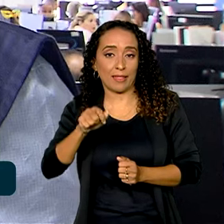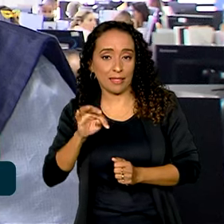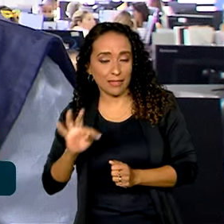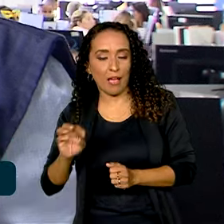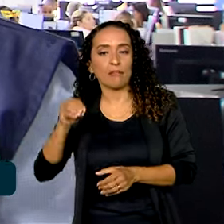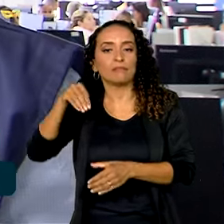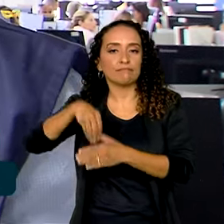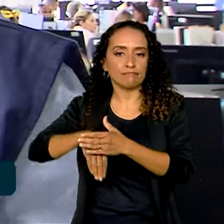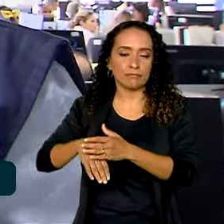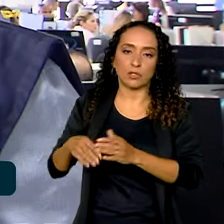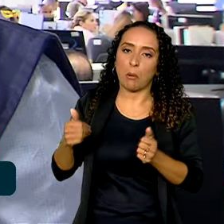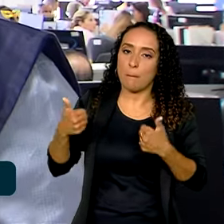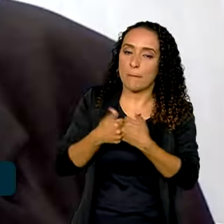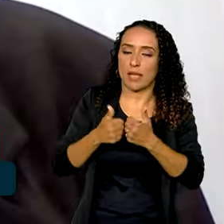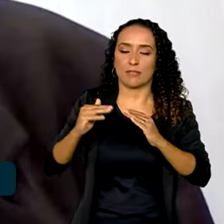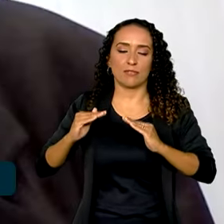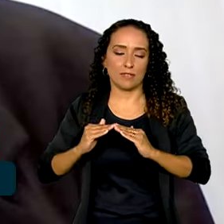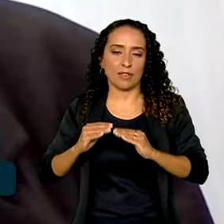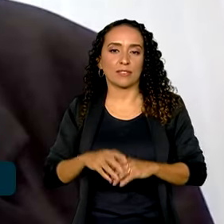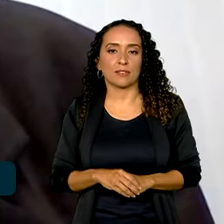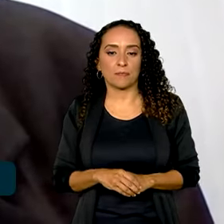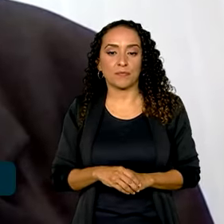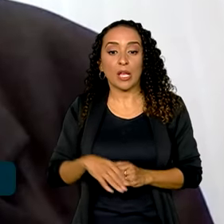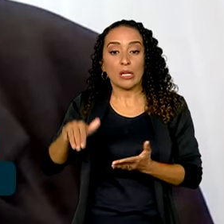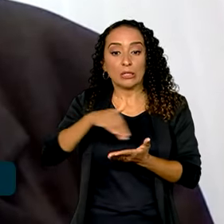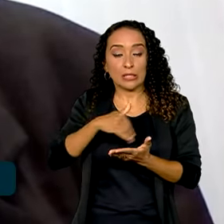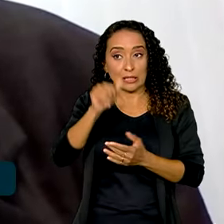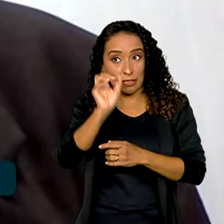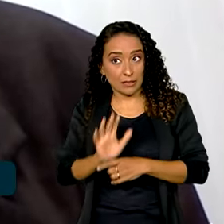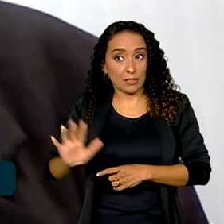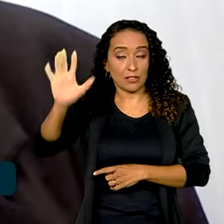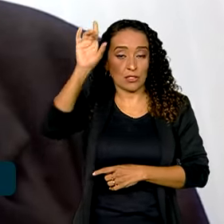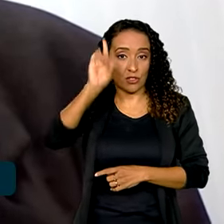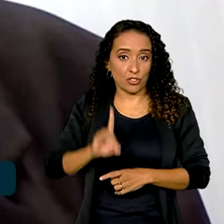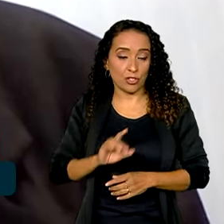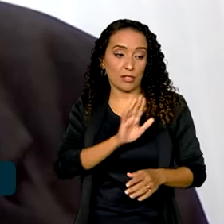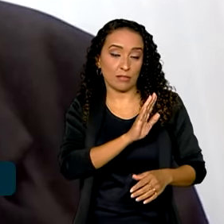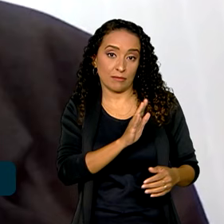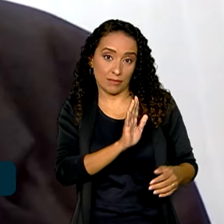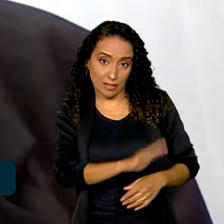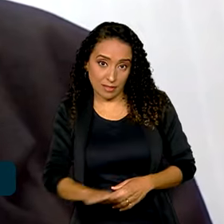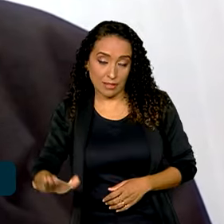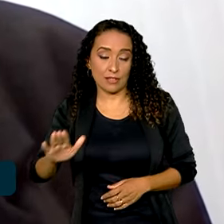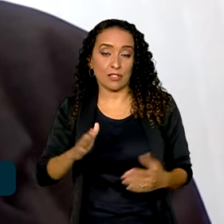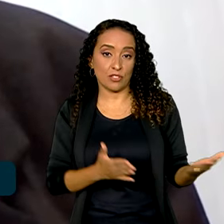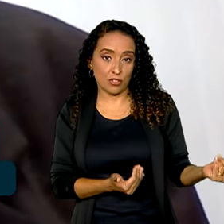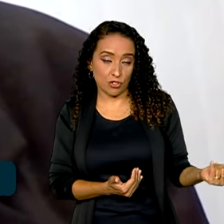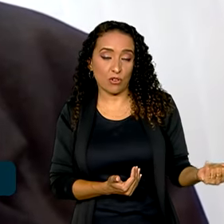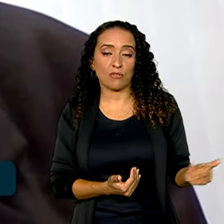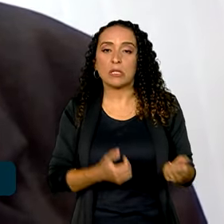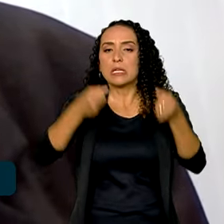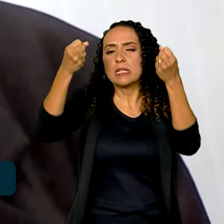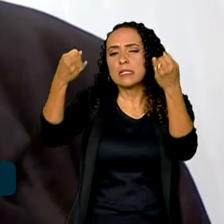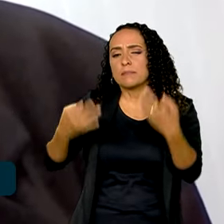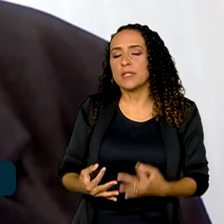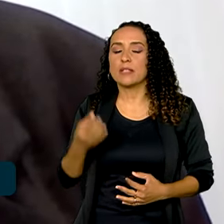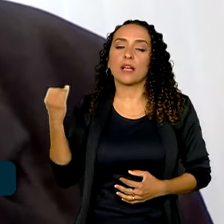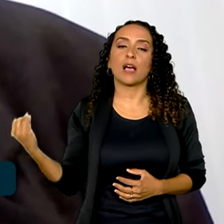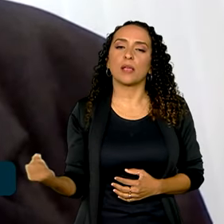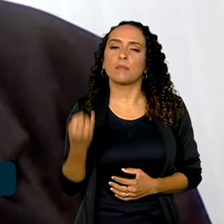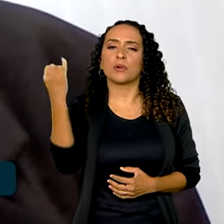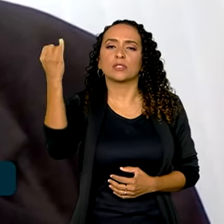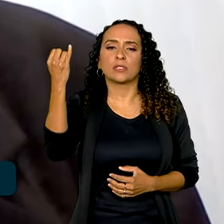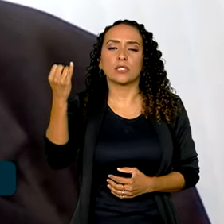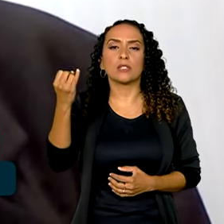básica de saúde próximo da residência dela o secretário nacional dos Direitos da Criança do Adolescente fala sobre a importância da